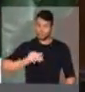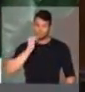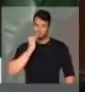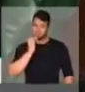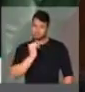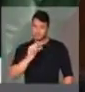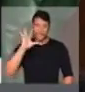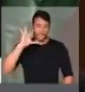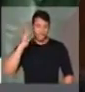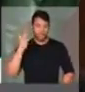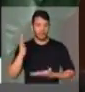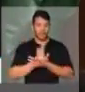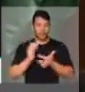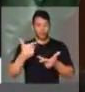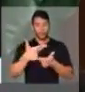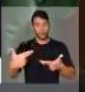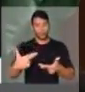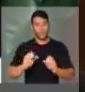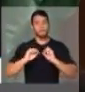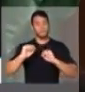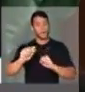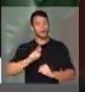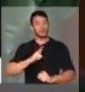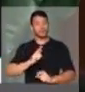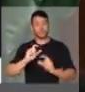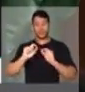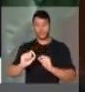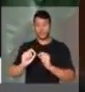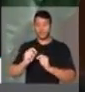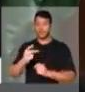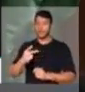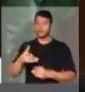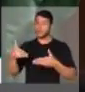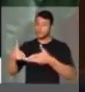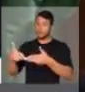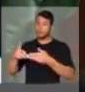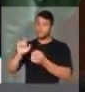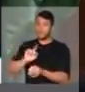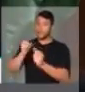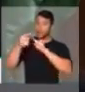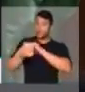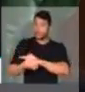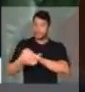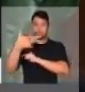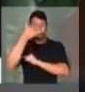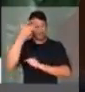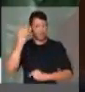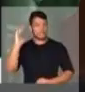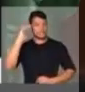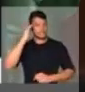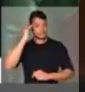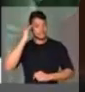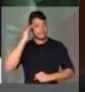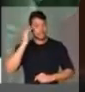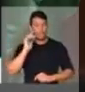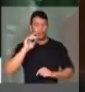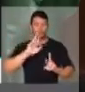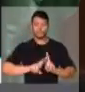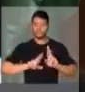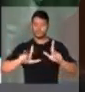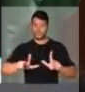mesa, haja a contradita por parlamentar que tenha compreensão distinta